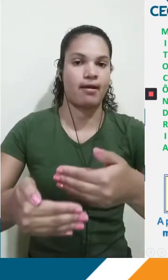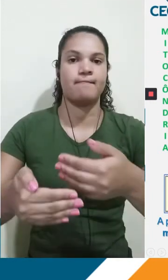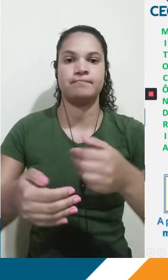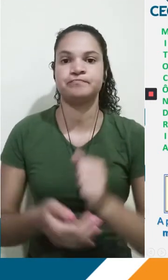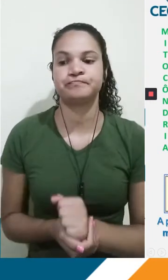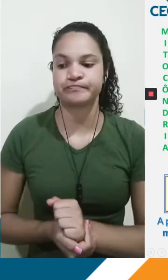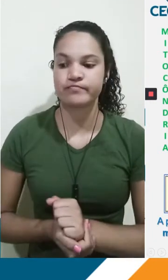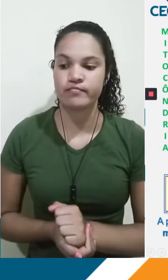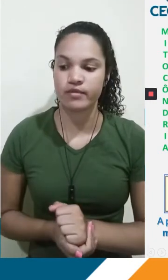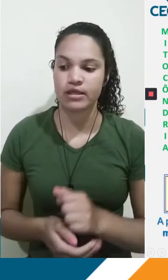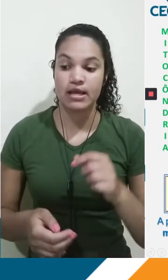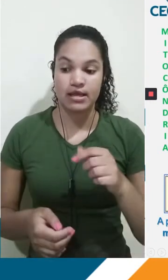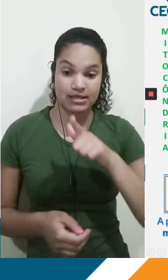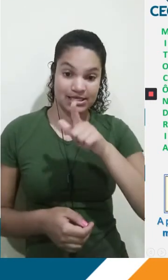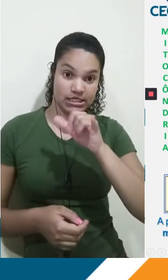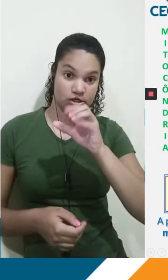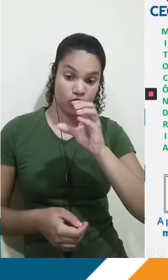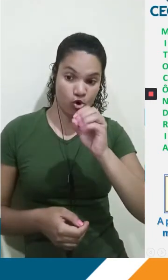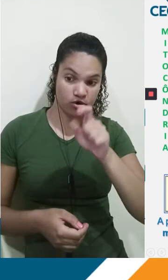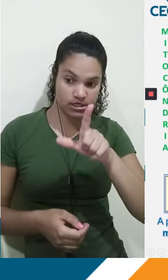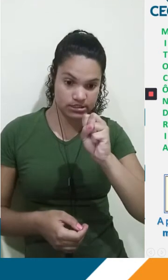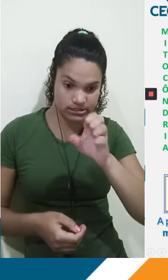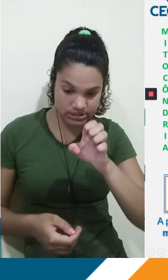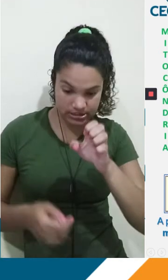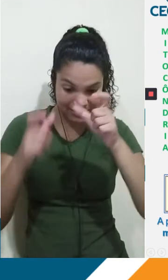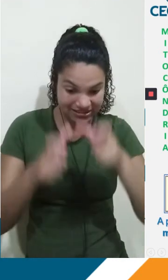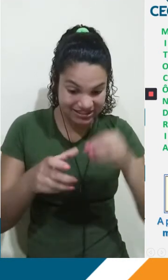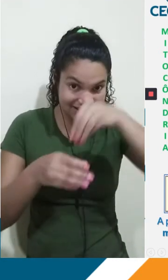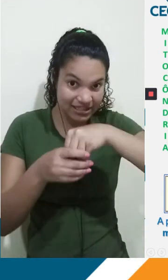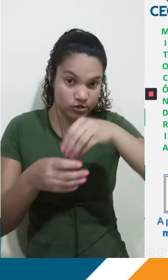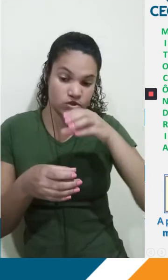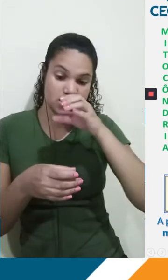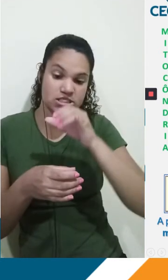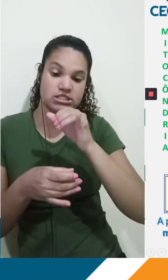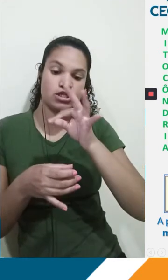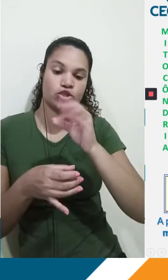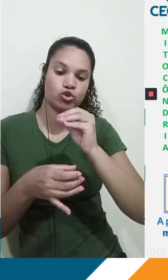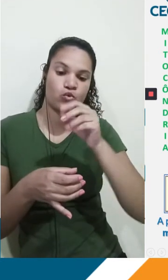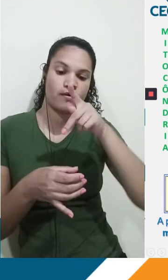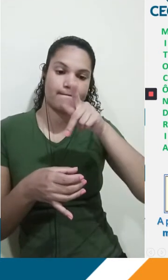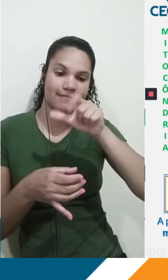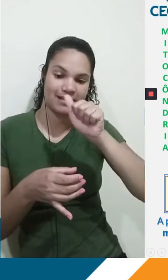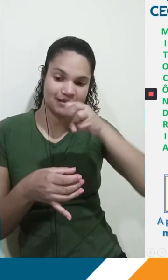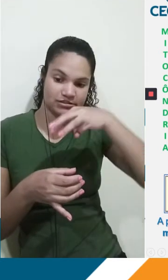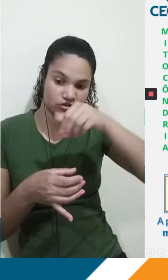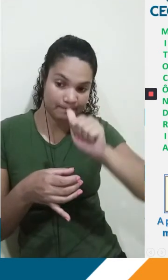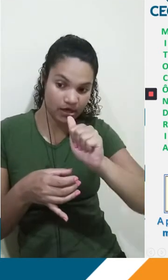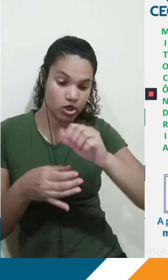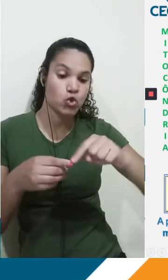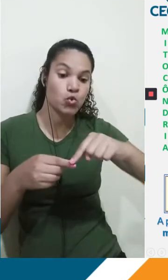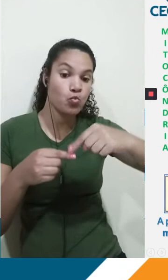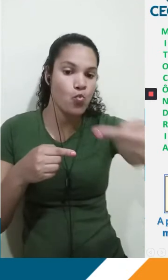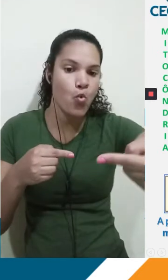de transporte de elétrons. A glicólise ocorrendo no citoplasma e essas outras etapas nesta sequência